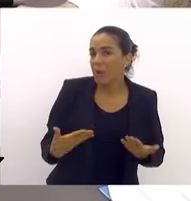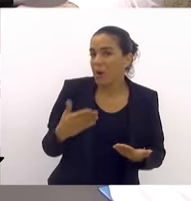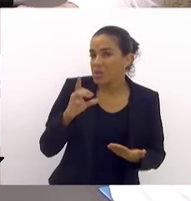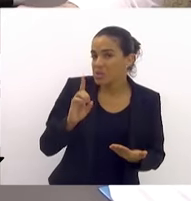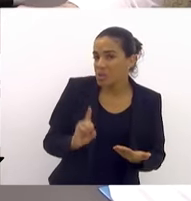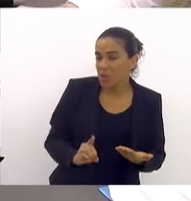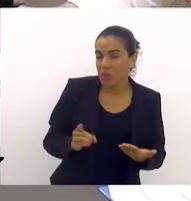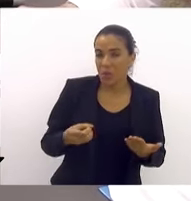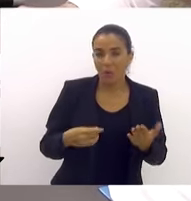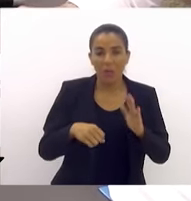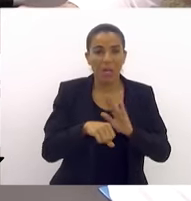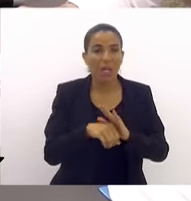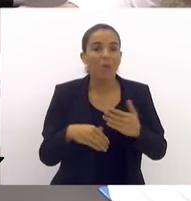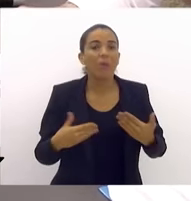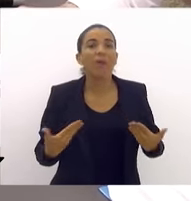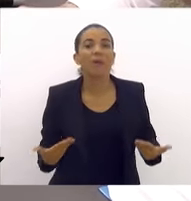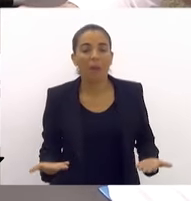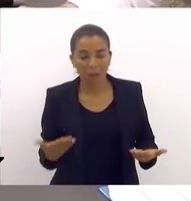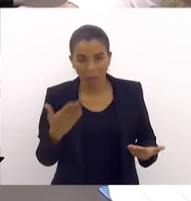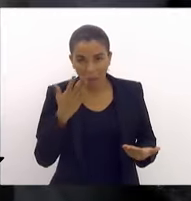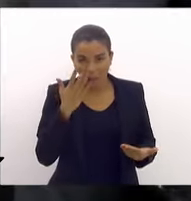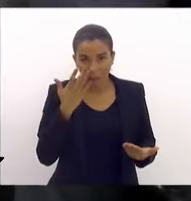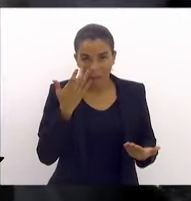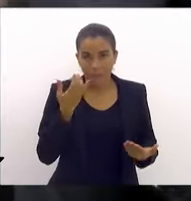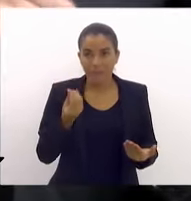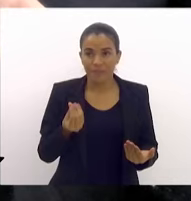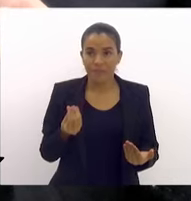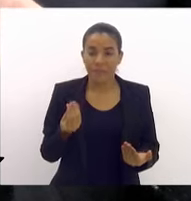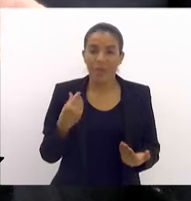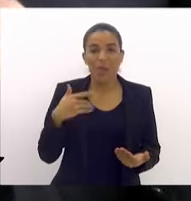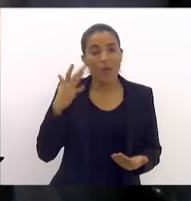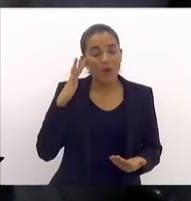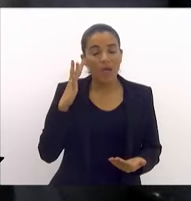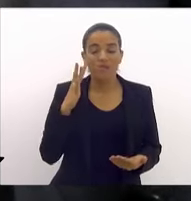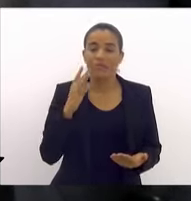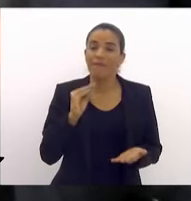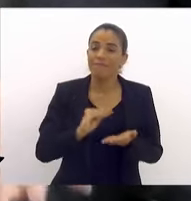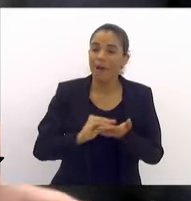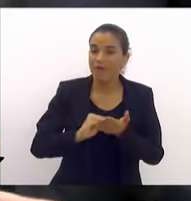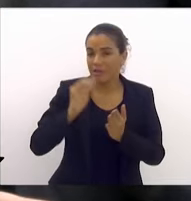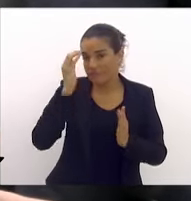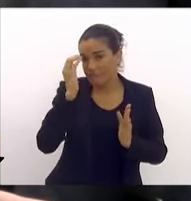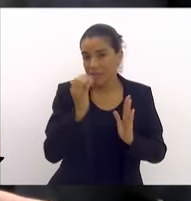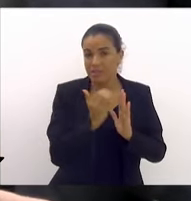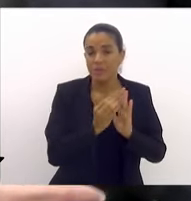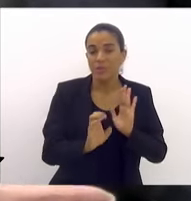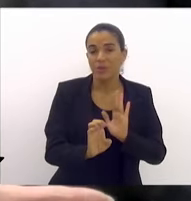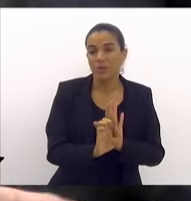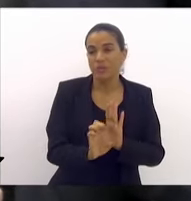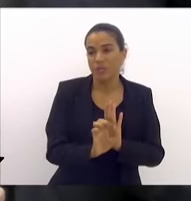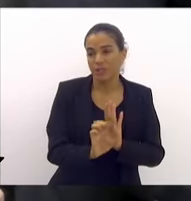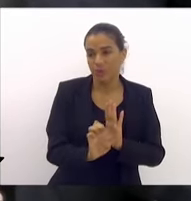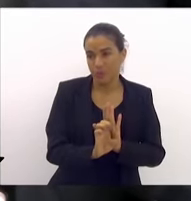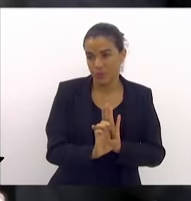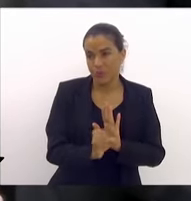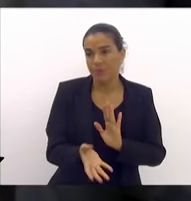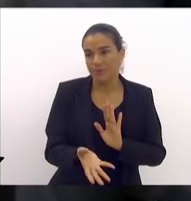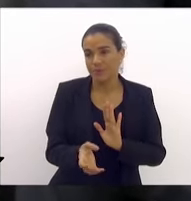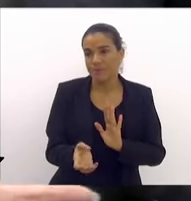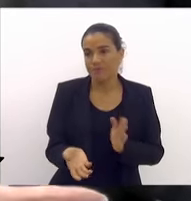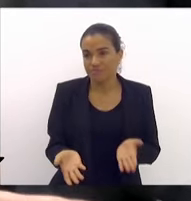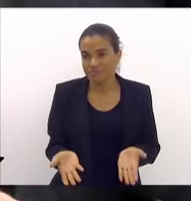Dos diretores, né? Eu acho que assim, eu acho que o descumprimento dos seus estatutos, né?